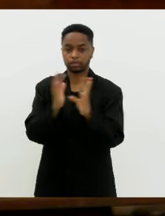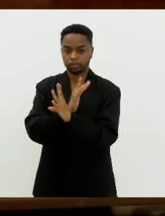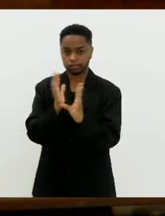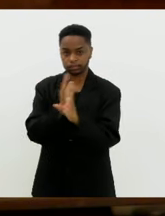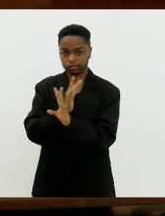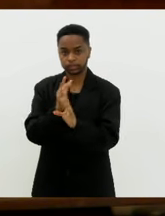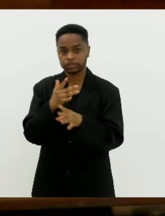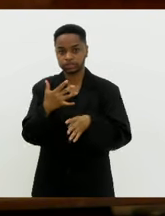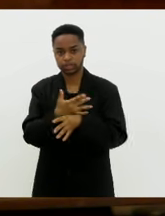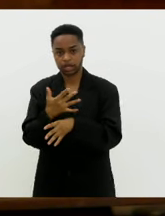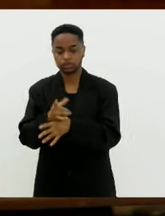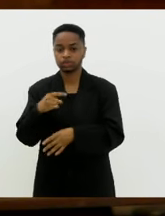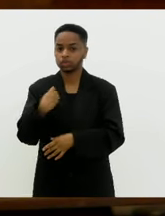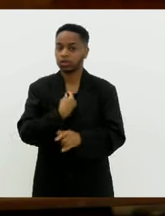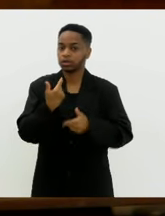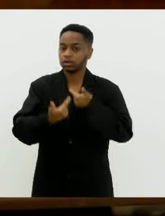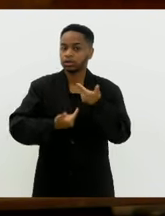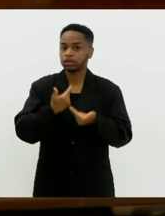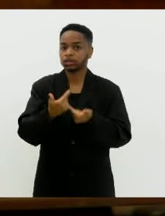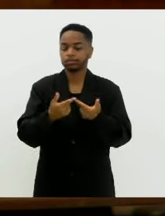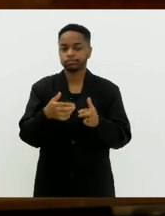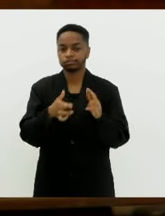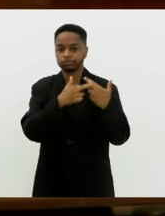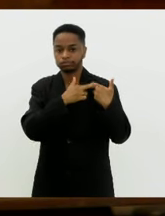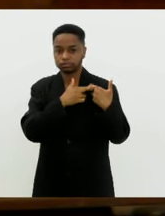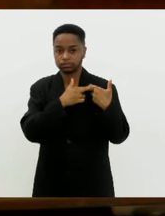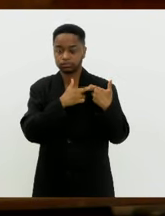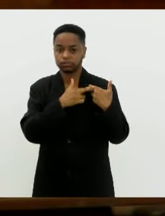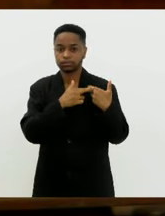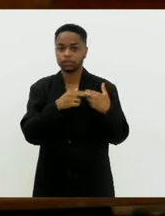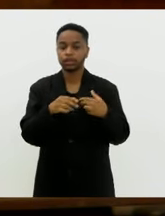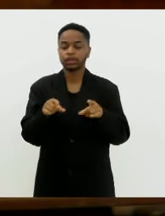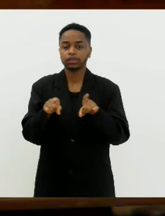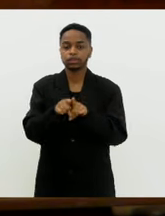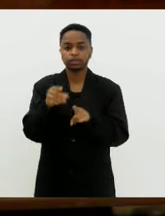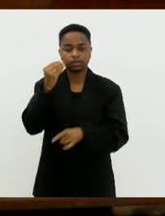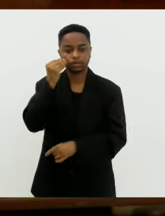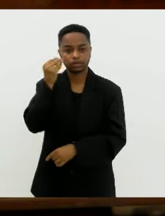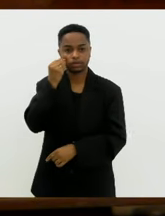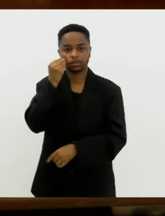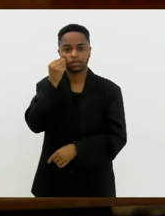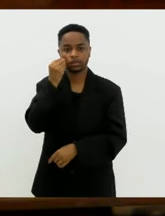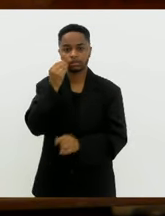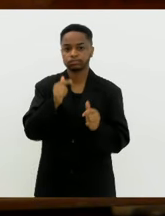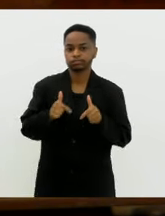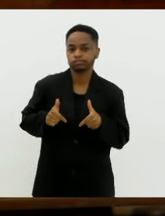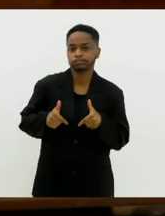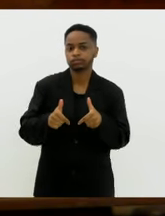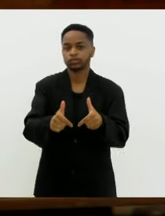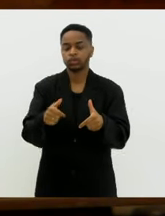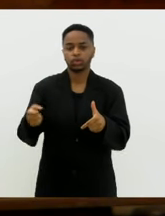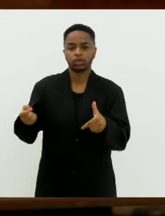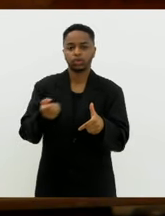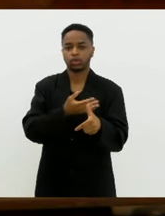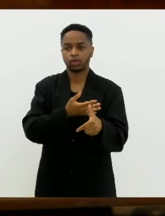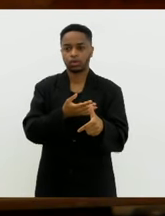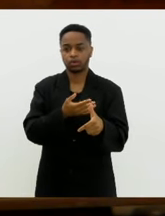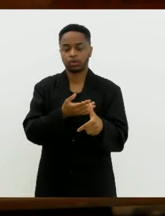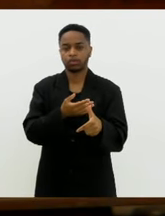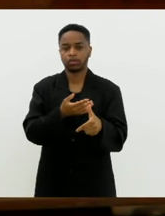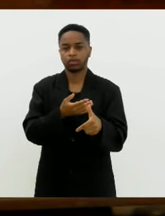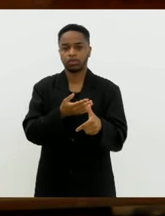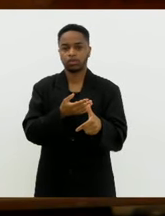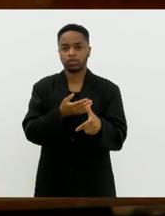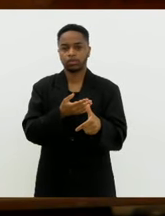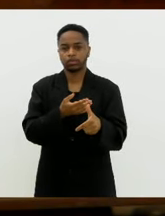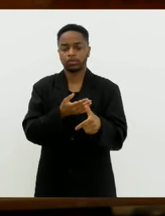estamos trabalhando com muita responsabilidade para destravar e pôr no rumo da modernidade o sistema de